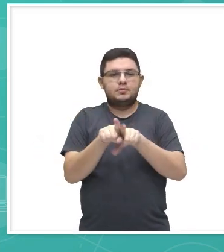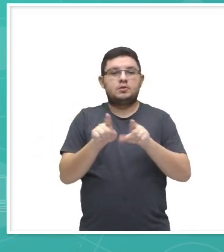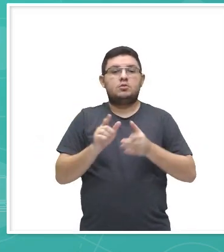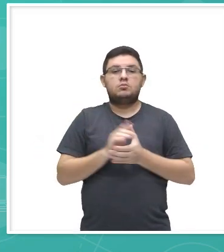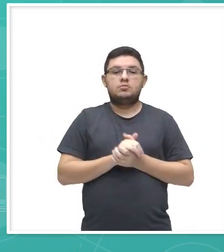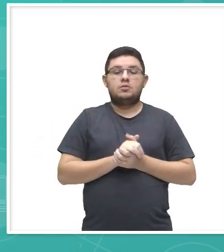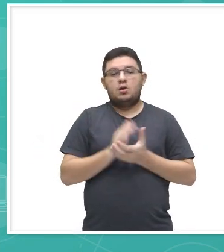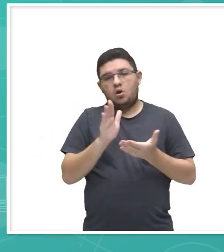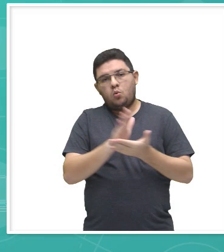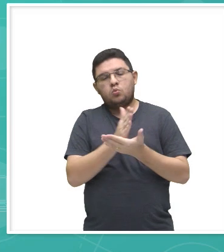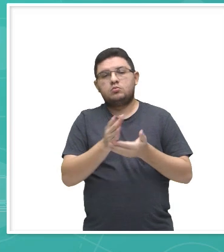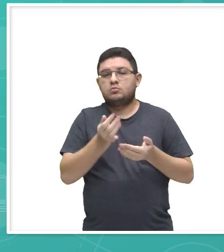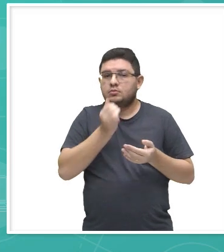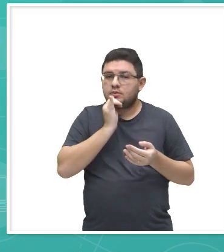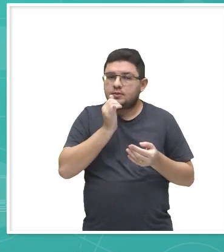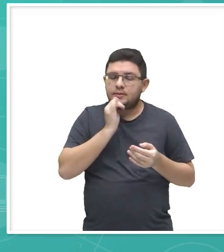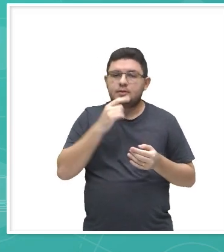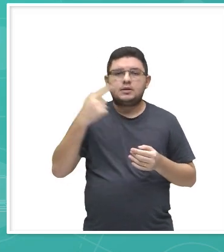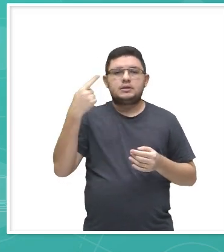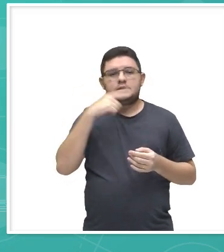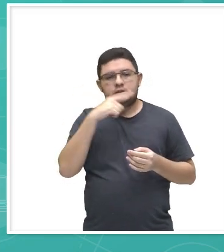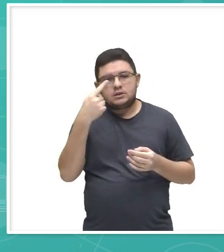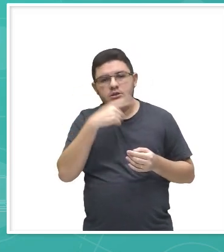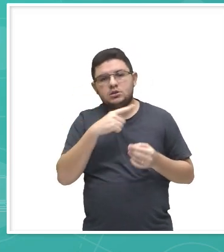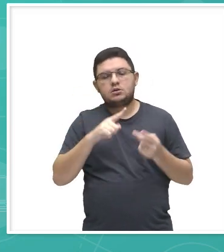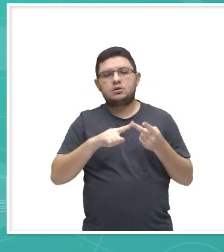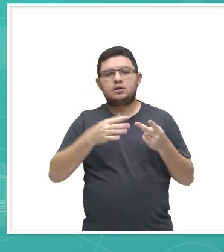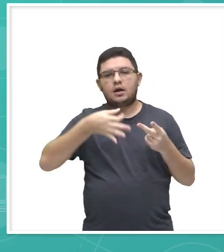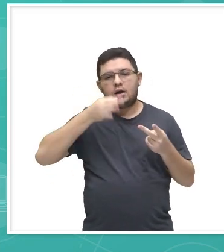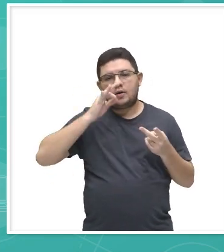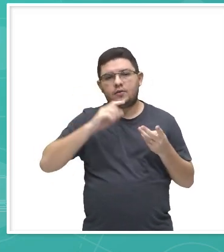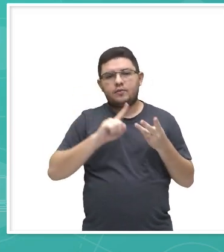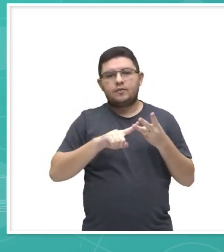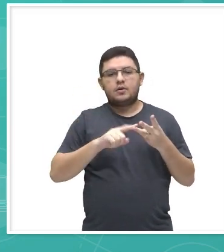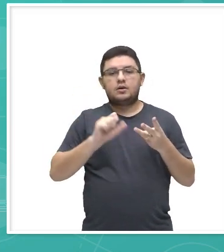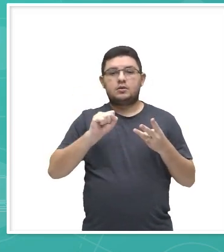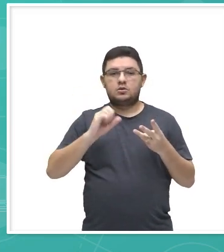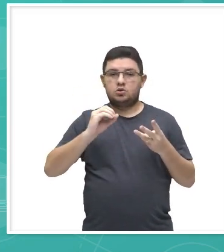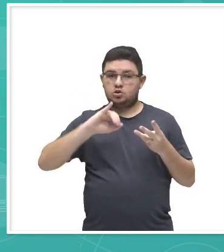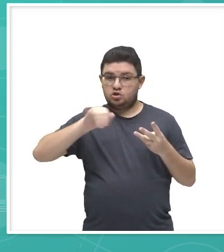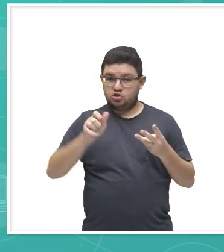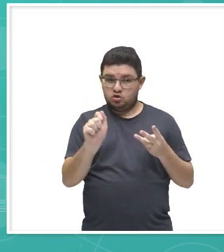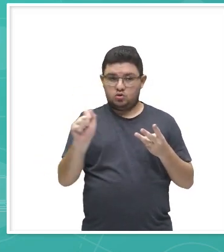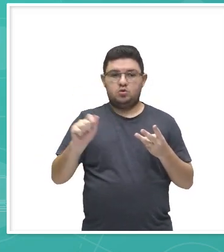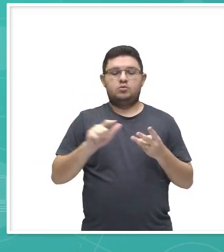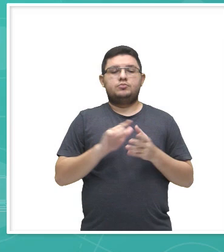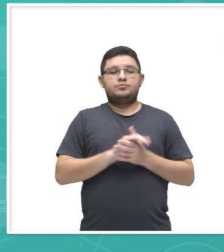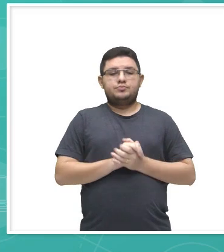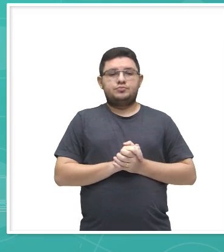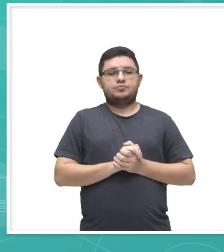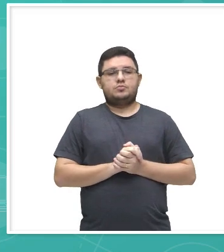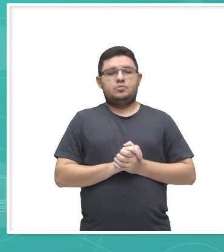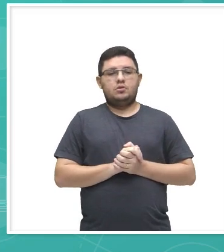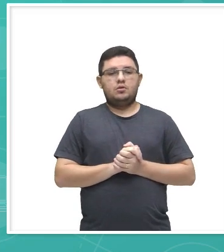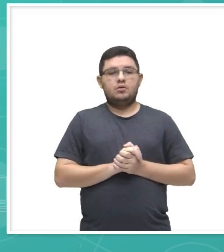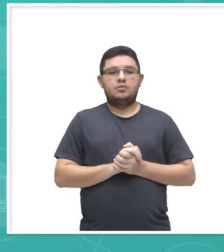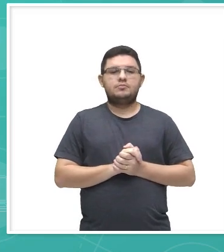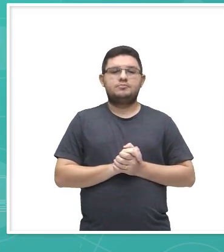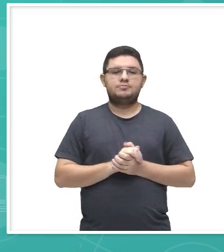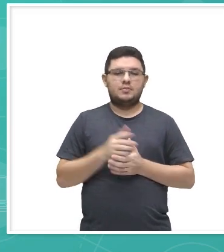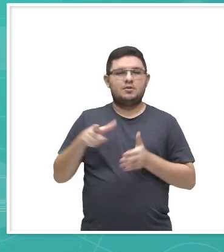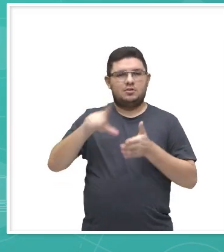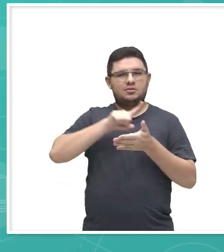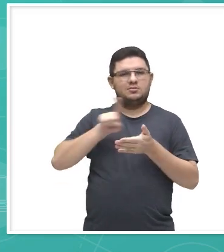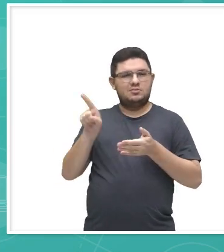a cana-de-açúcar, o café, a soja, ali que eu dei o exemplo para vocês, quando eu estava falando com relação